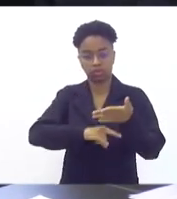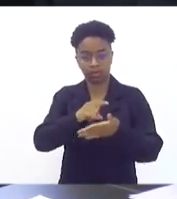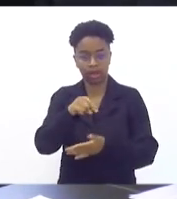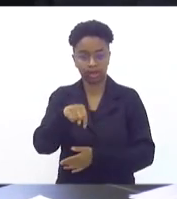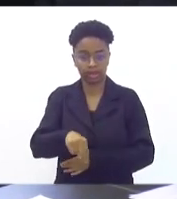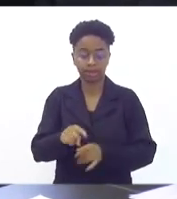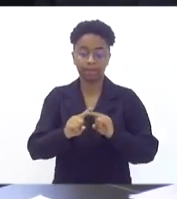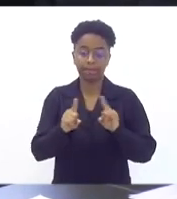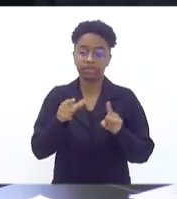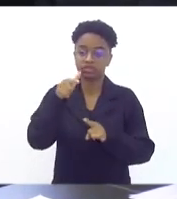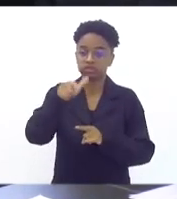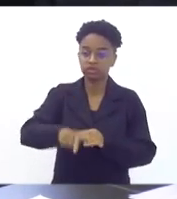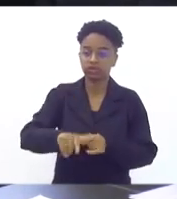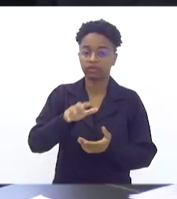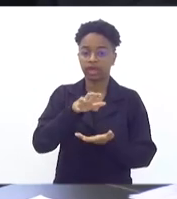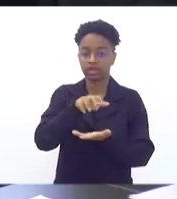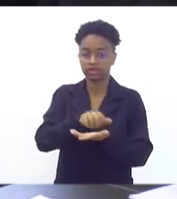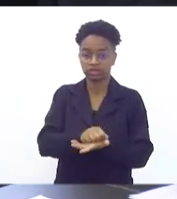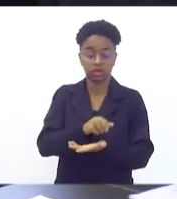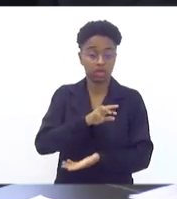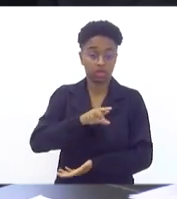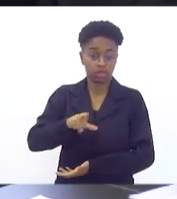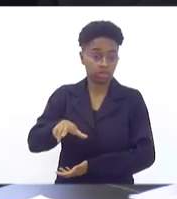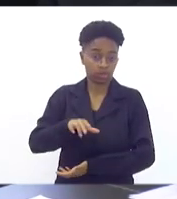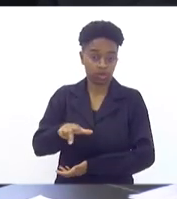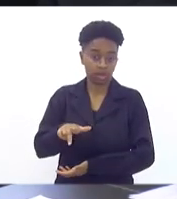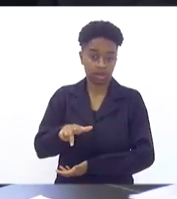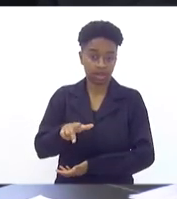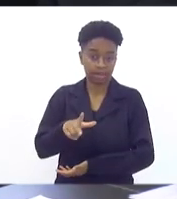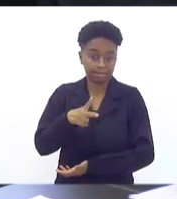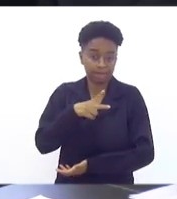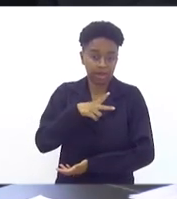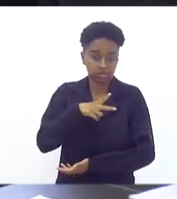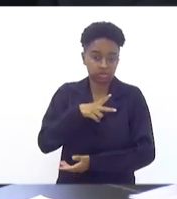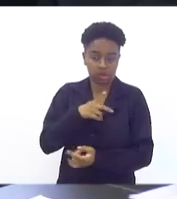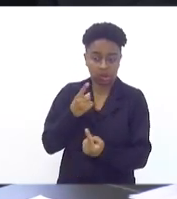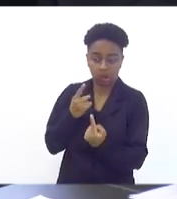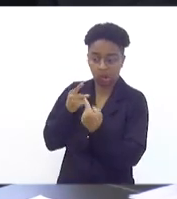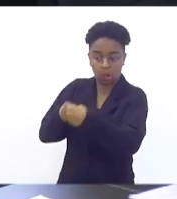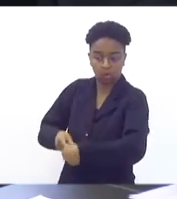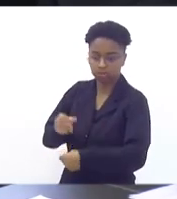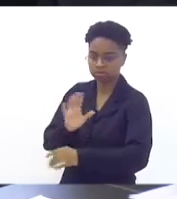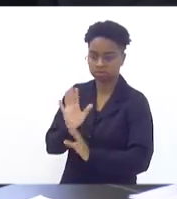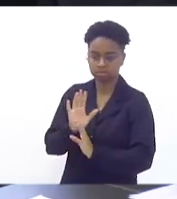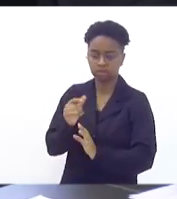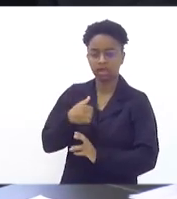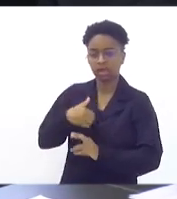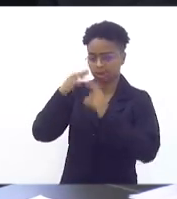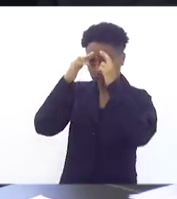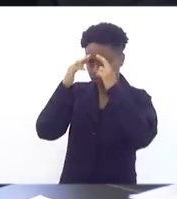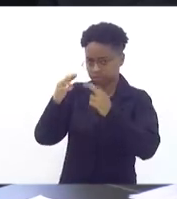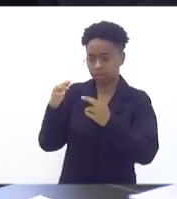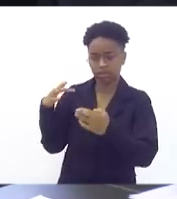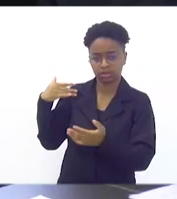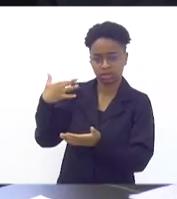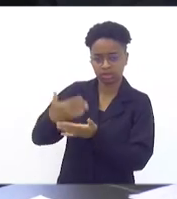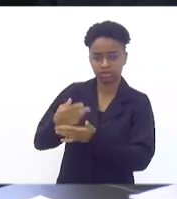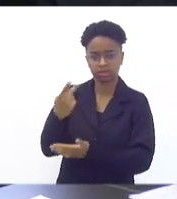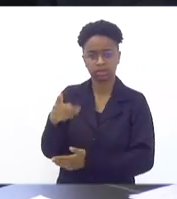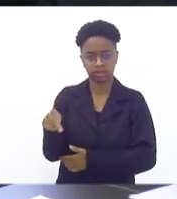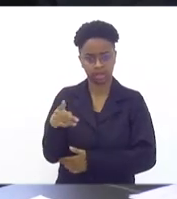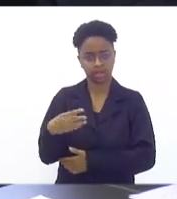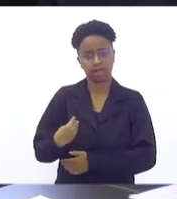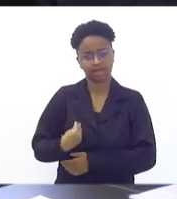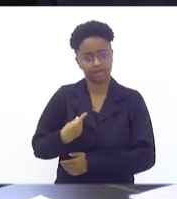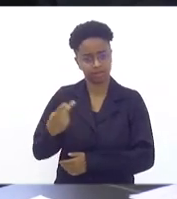mais uma vez registrado e não se trata de algo absolutamente pessoal ao contrário respeito a trajetória da vida pública do presidente